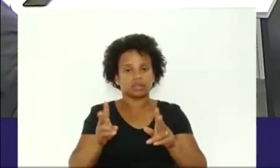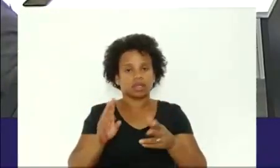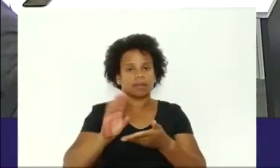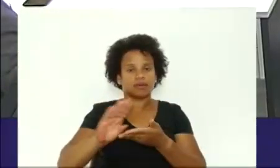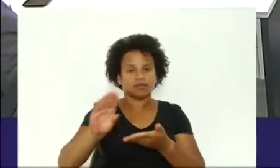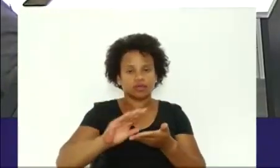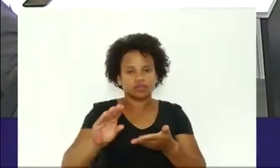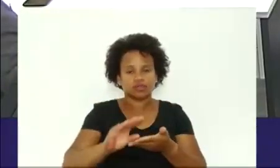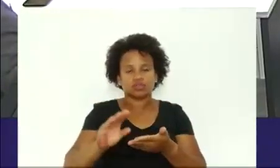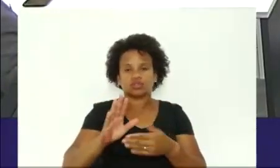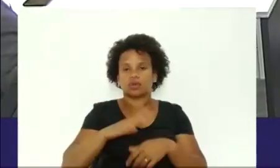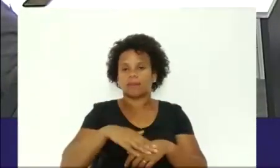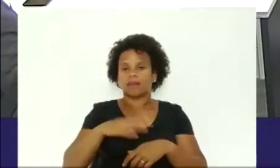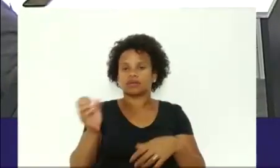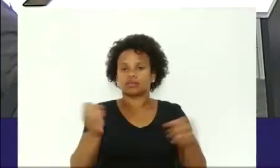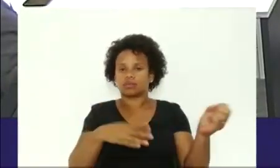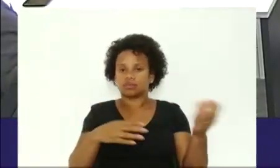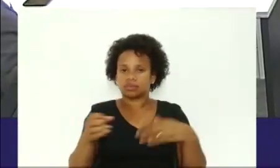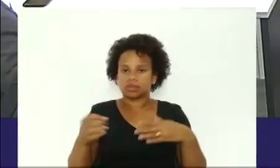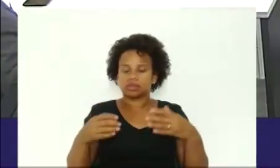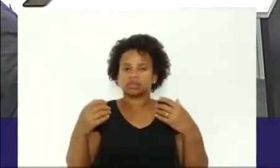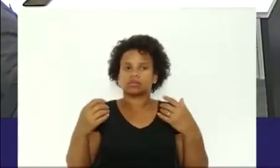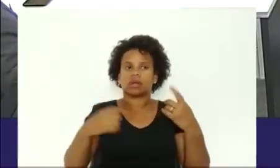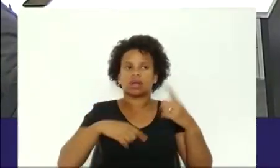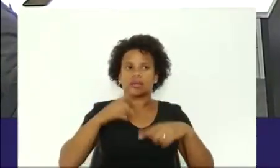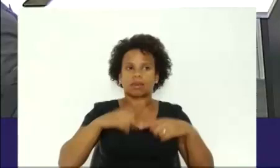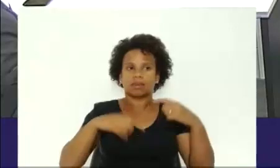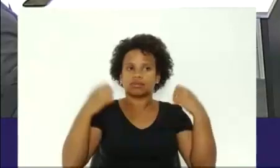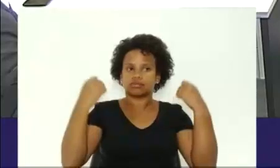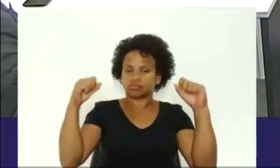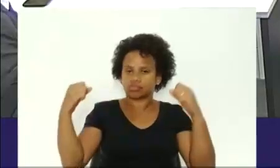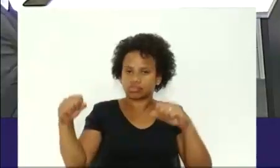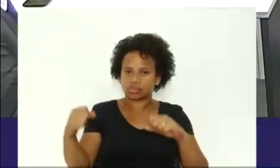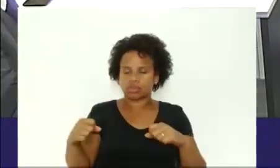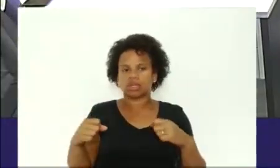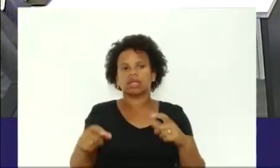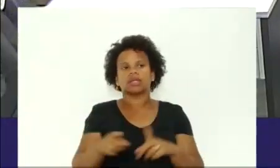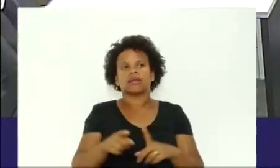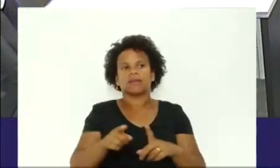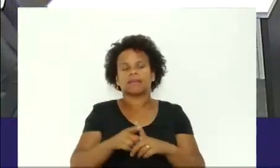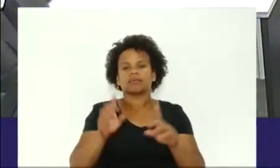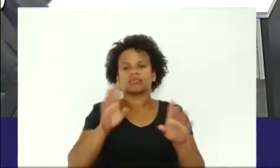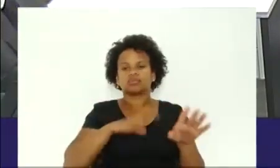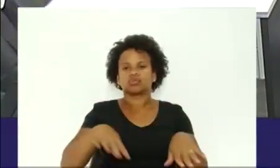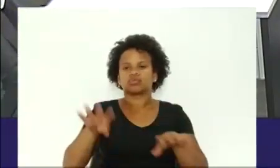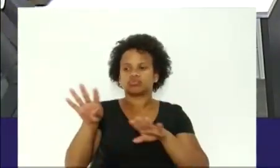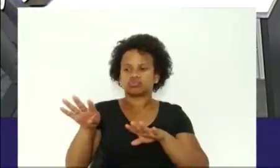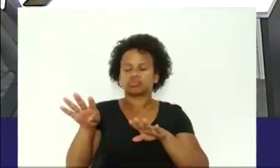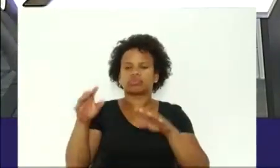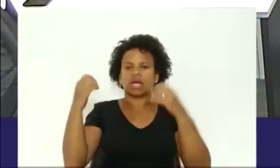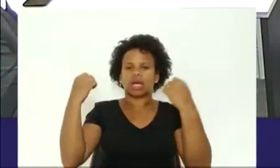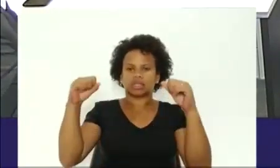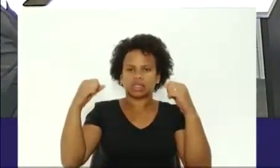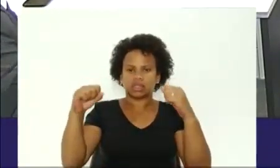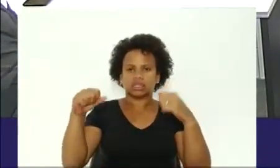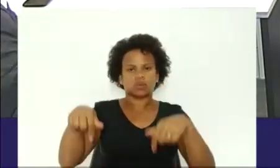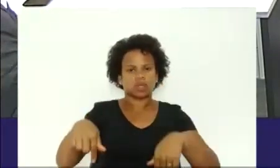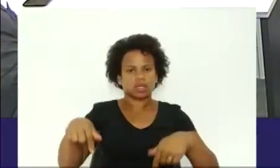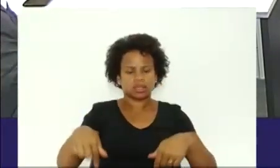existe de mais moderno em equipamentos do mercado fitness e é referência quando se fala em exercício físico na